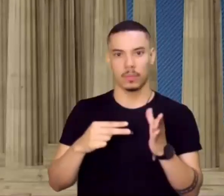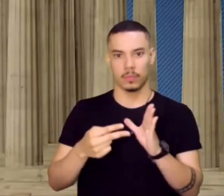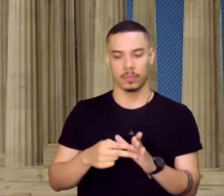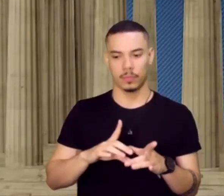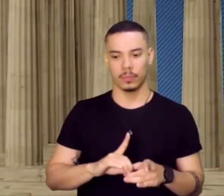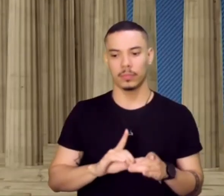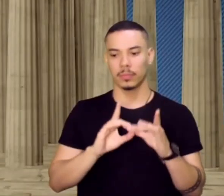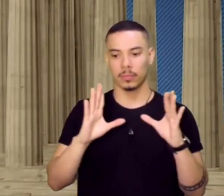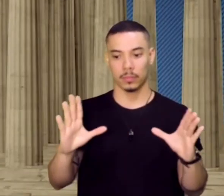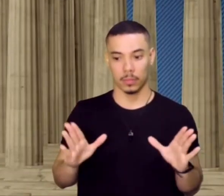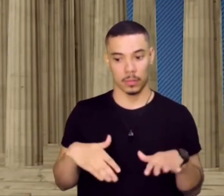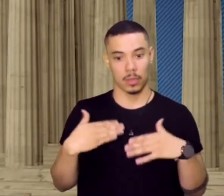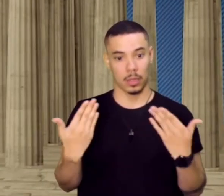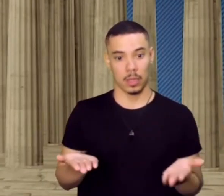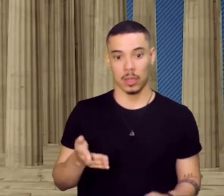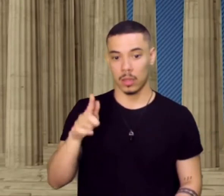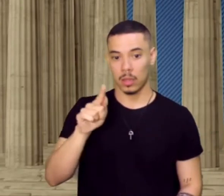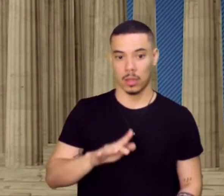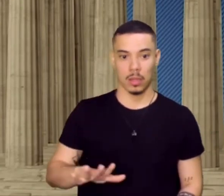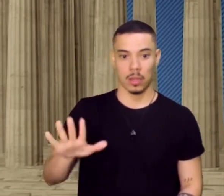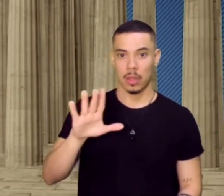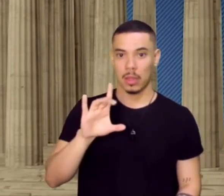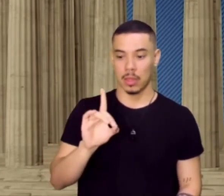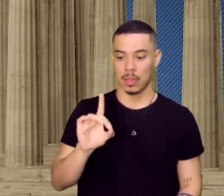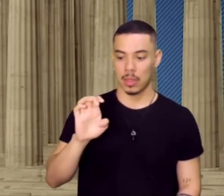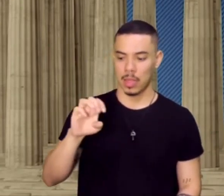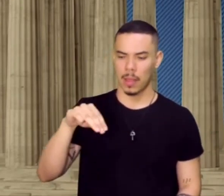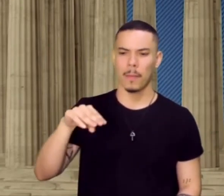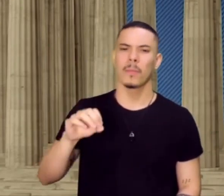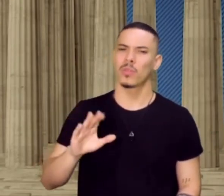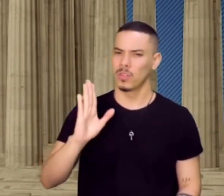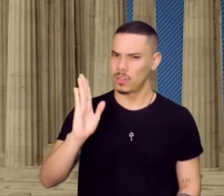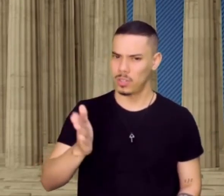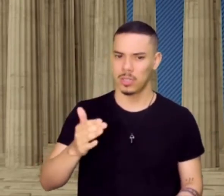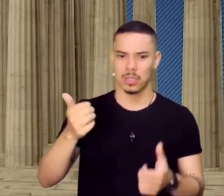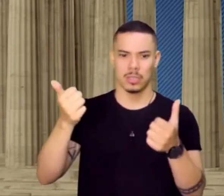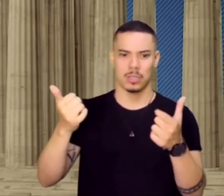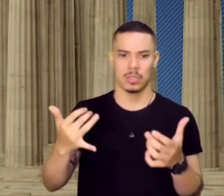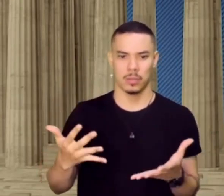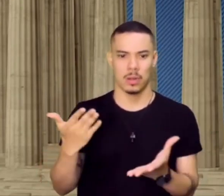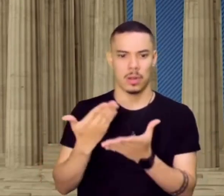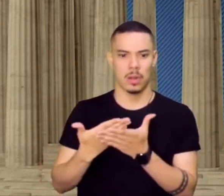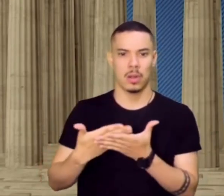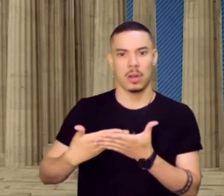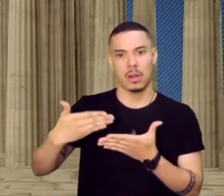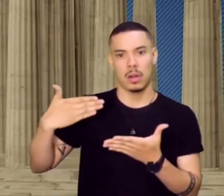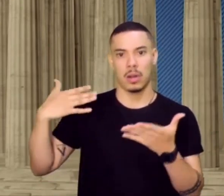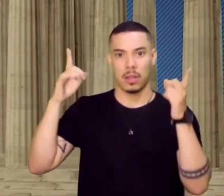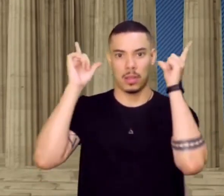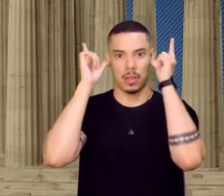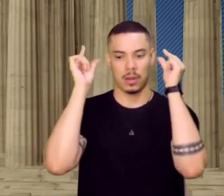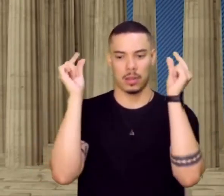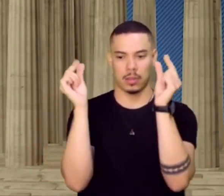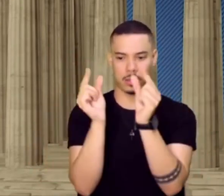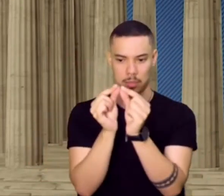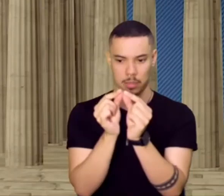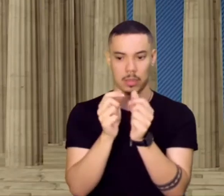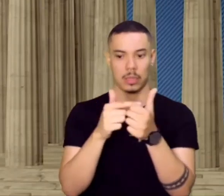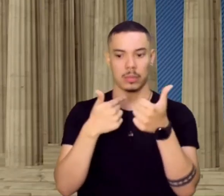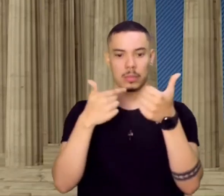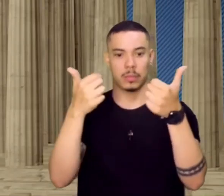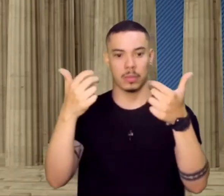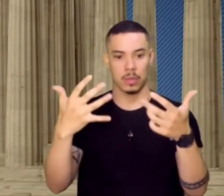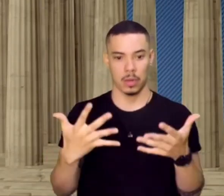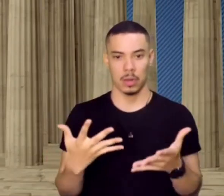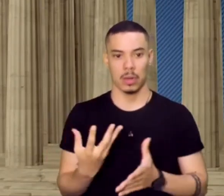de modo geral, a democracia é demos, né? Nós falamos lá na Grécia, na aula que falamos da Grécia Antiga, o povo,